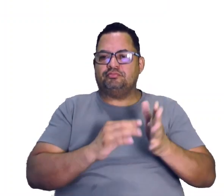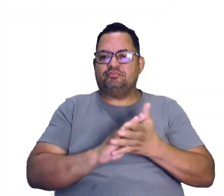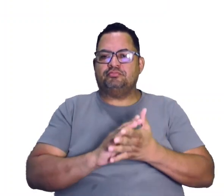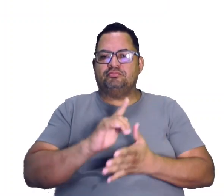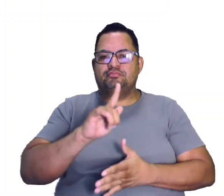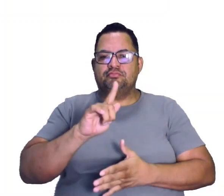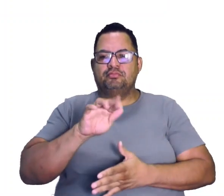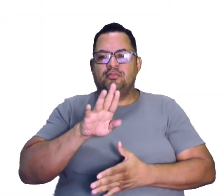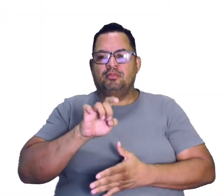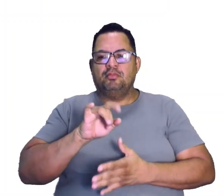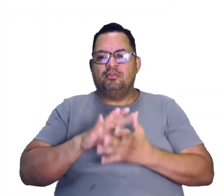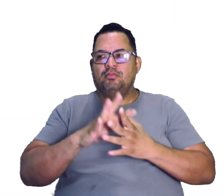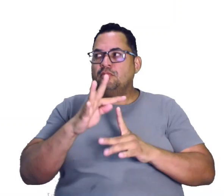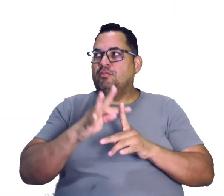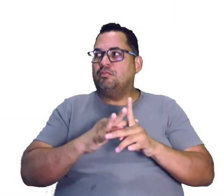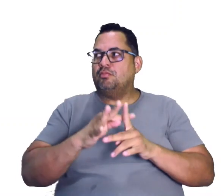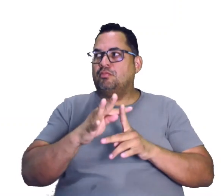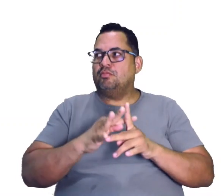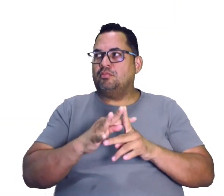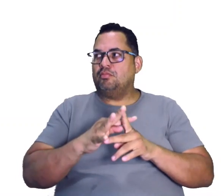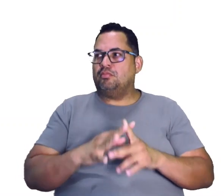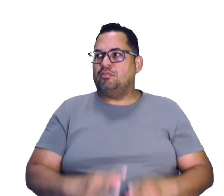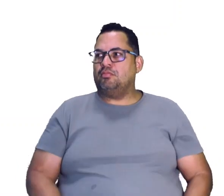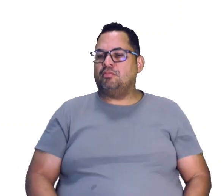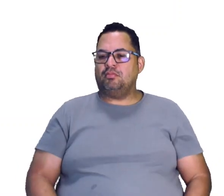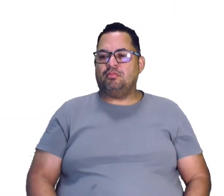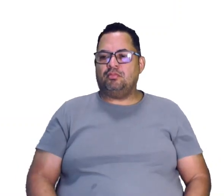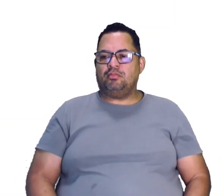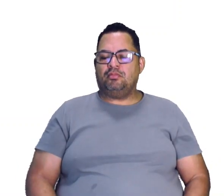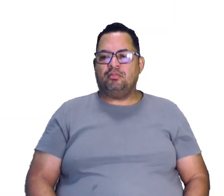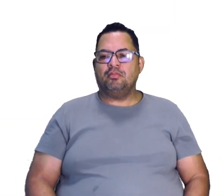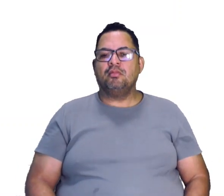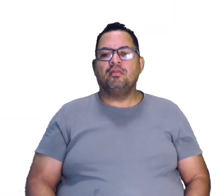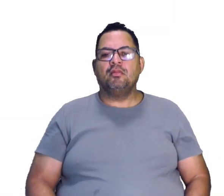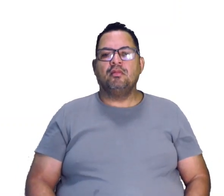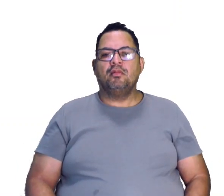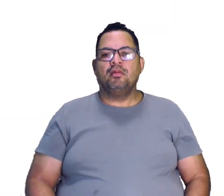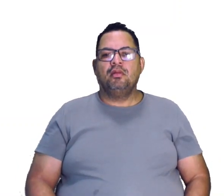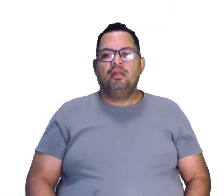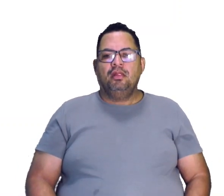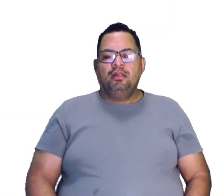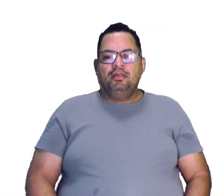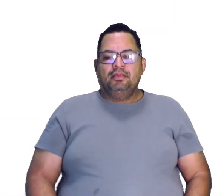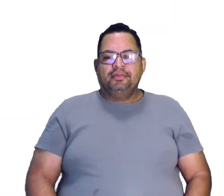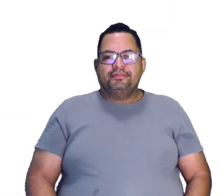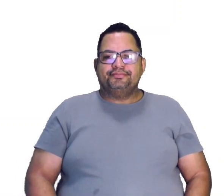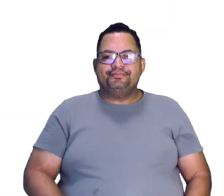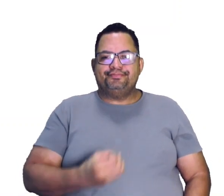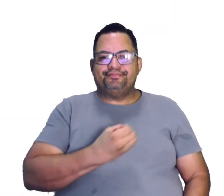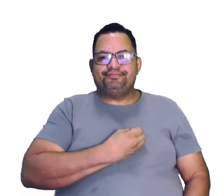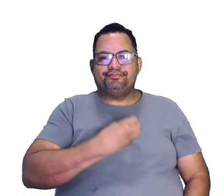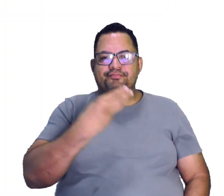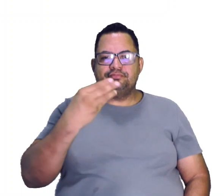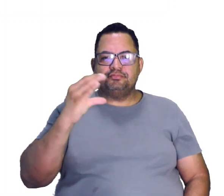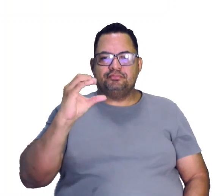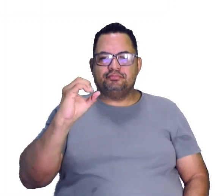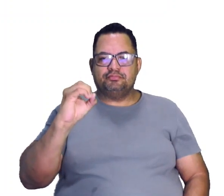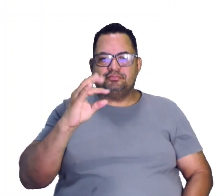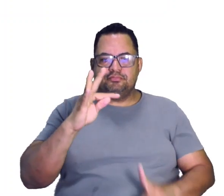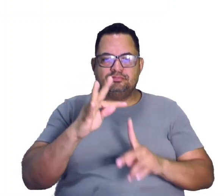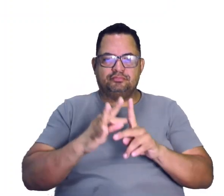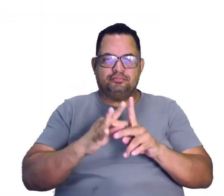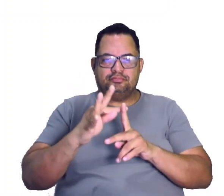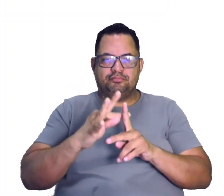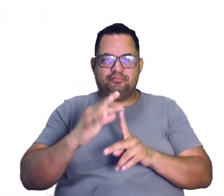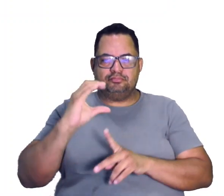grandeza temperatura. Apenas a unidade, o valor, que é 30 graus, e 30 graus